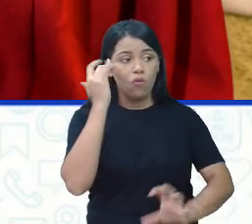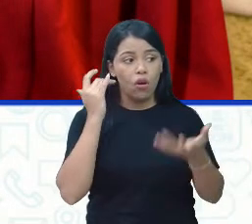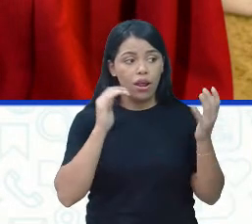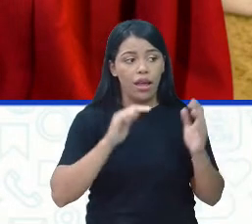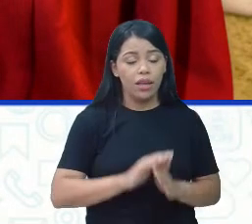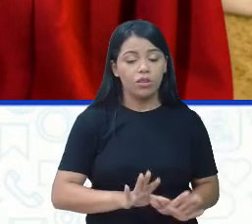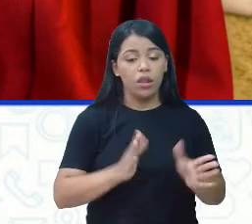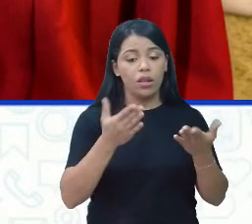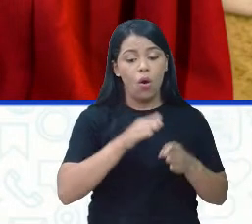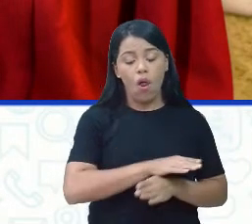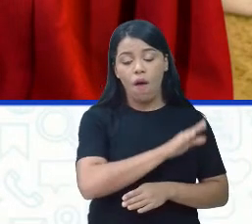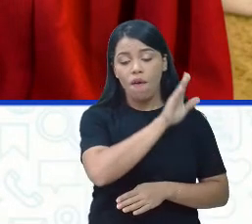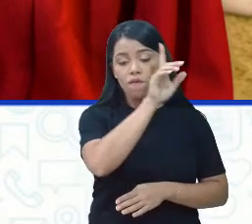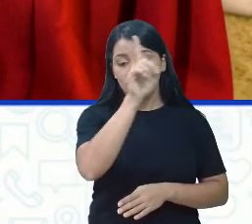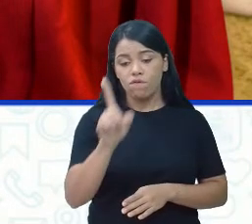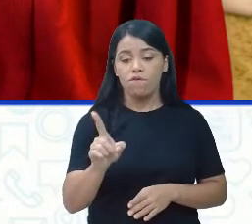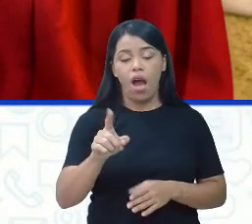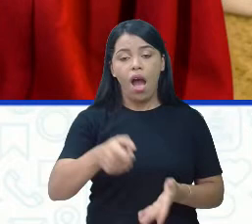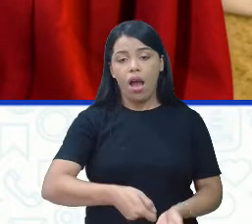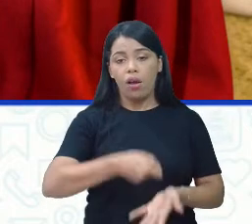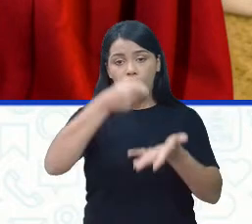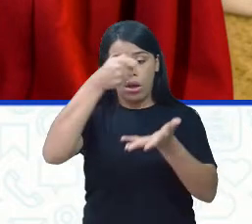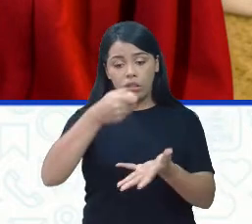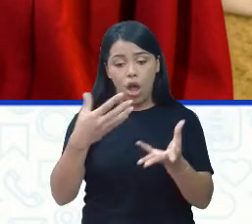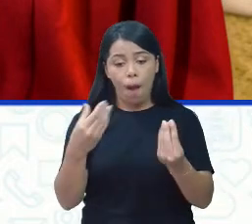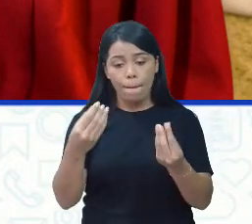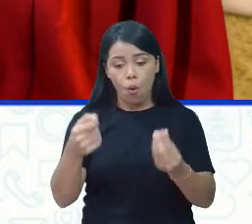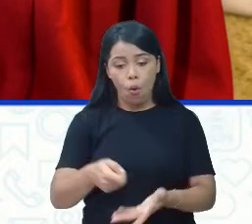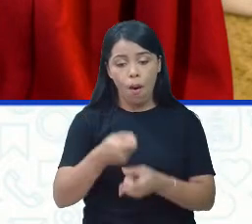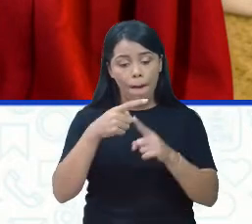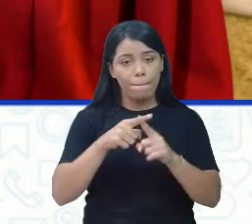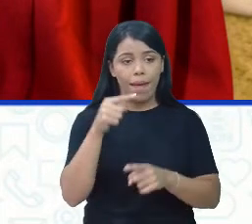floresta sozinha com uma cesta recheada, porque a intenção era